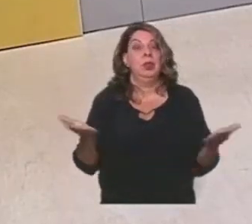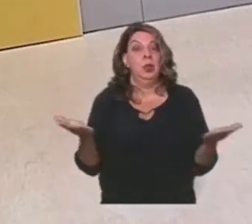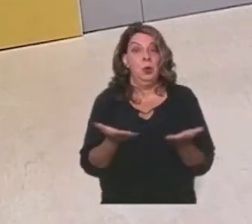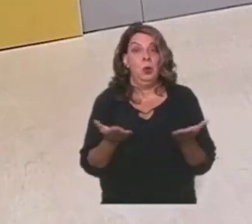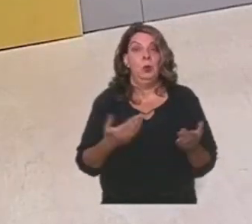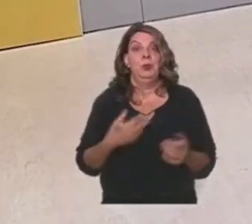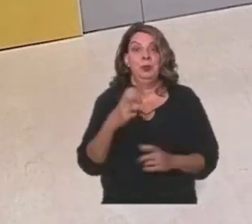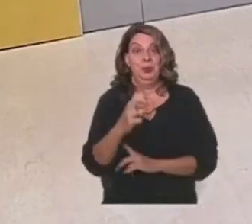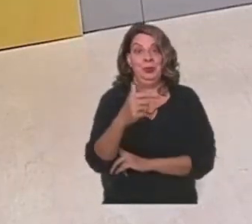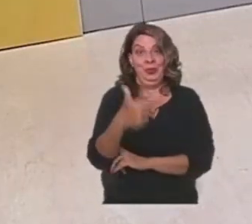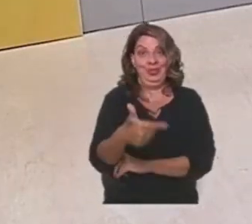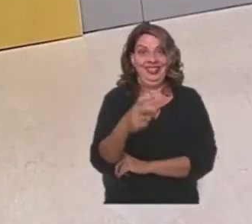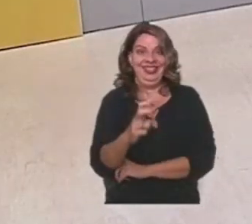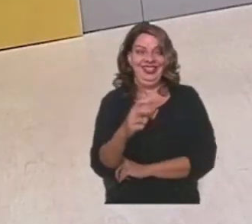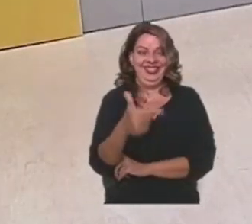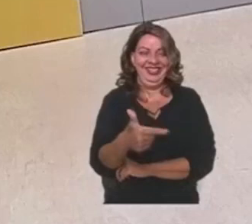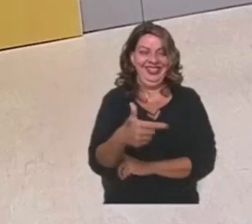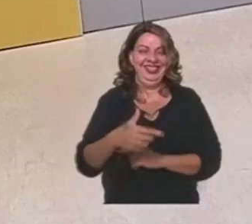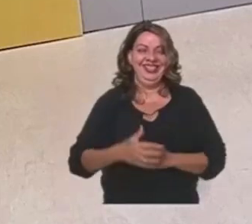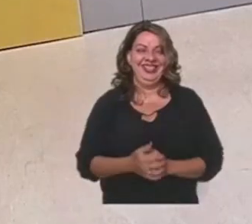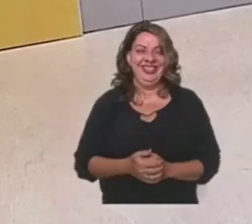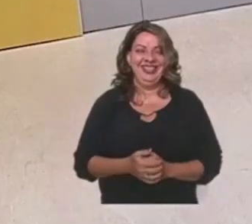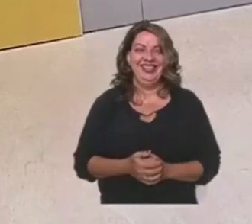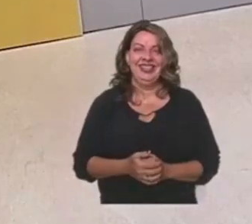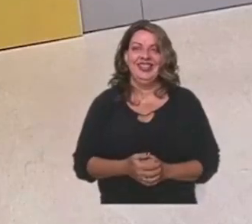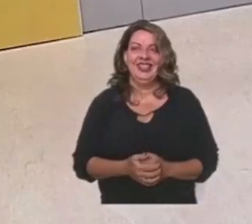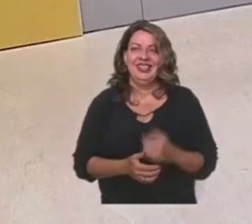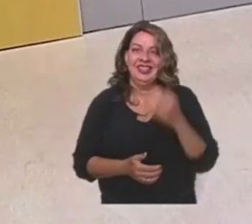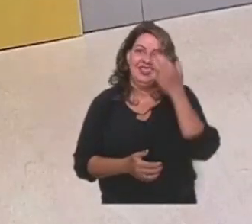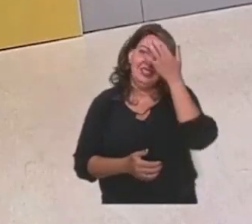Marque 52, 52.